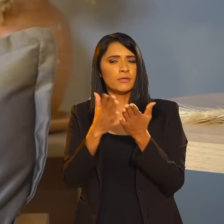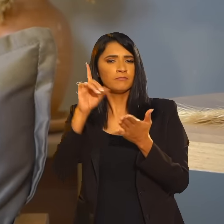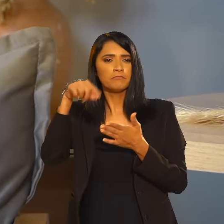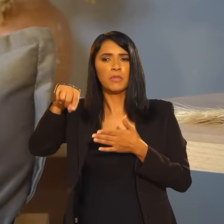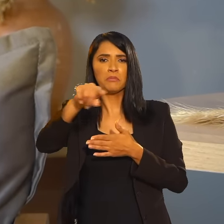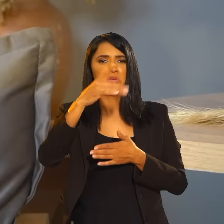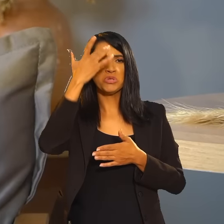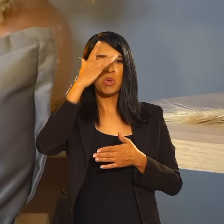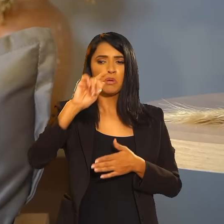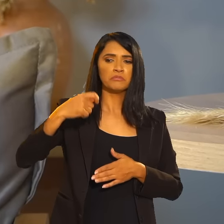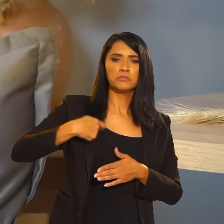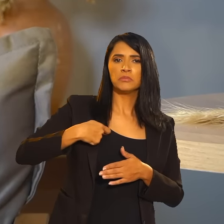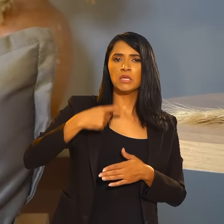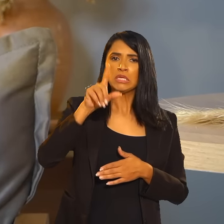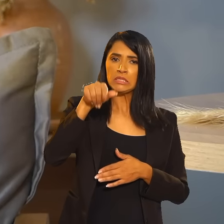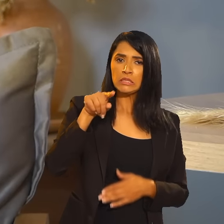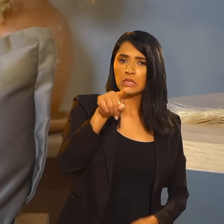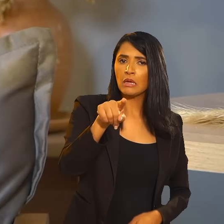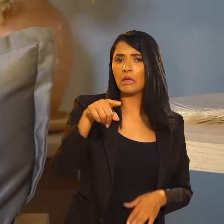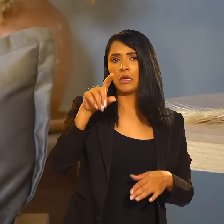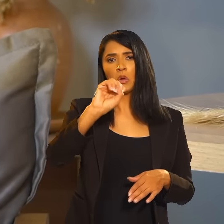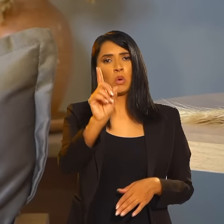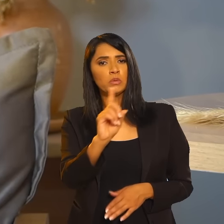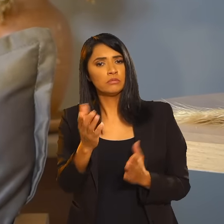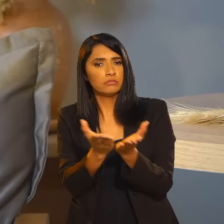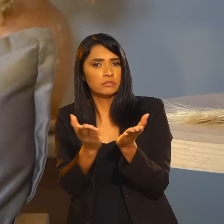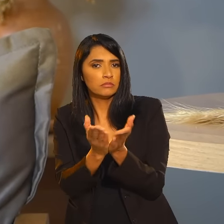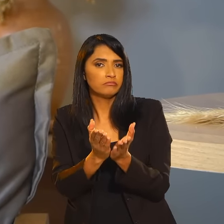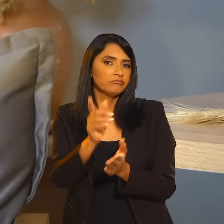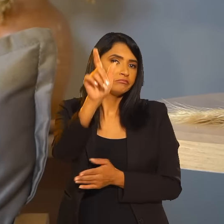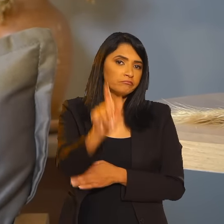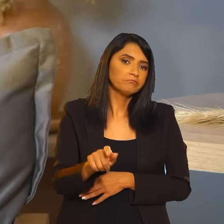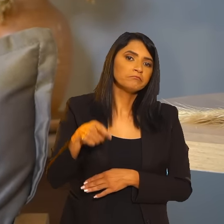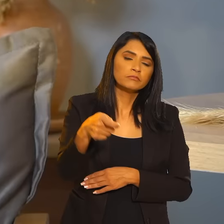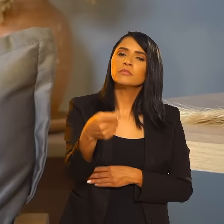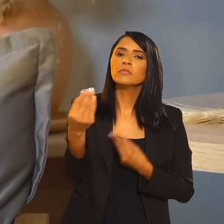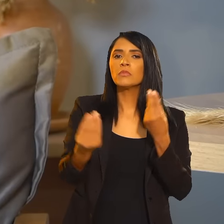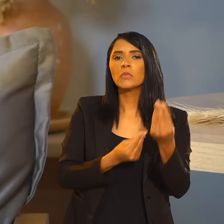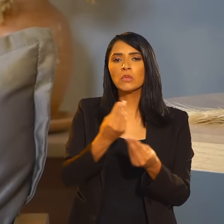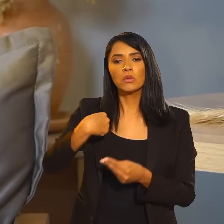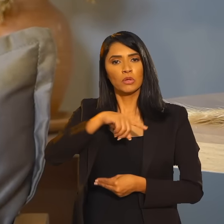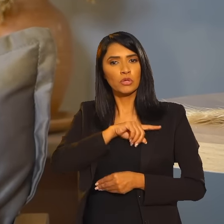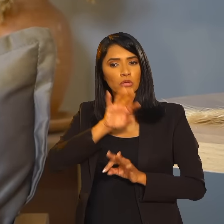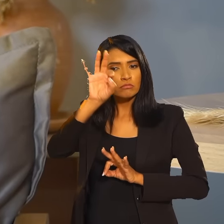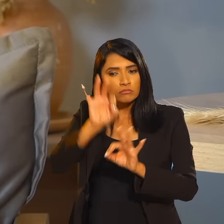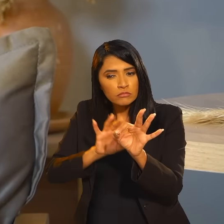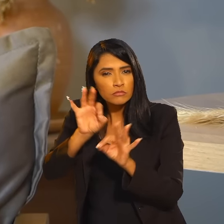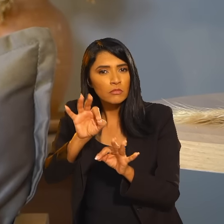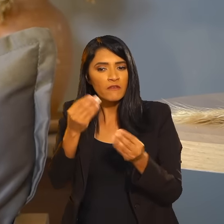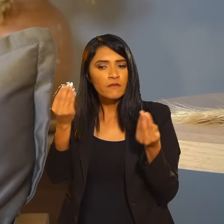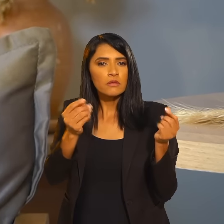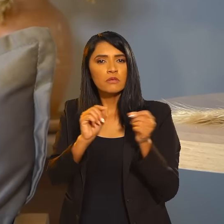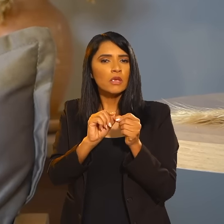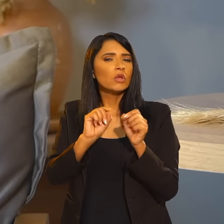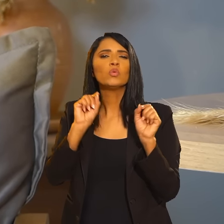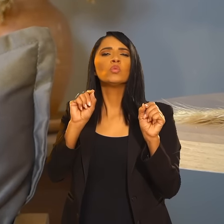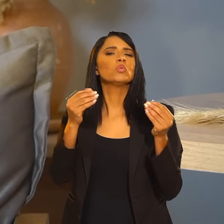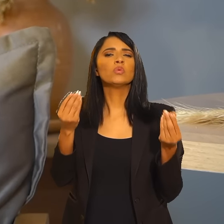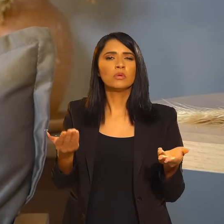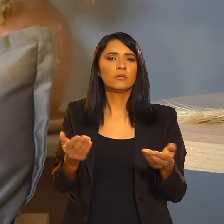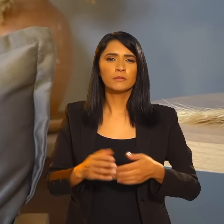Bíblia, mas ninguém sabe quem você é, não sabe nem se você é ou não cristão. Então, como é que a gente está preparando esse solo? O que nós